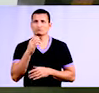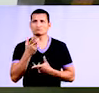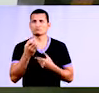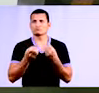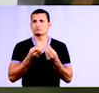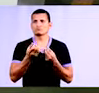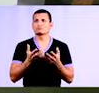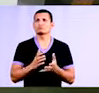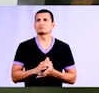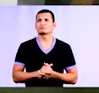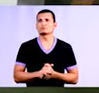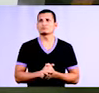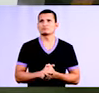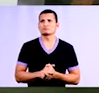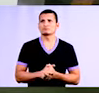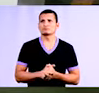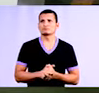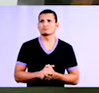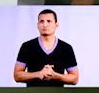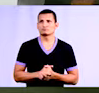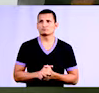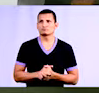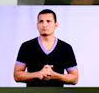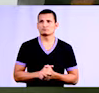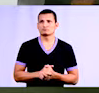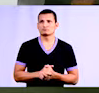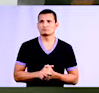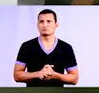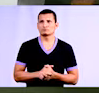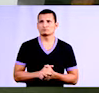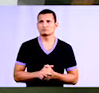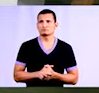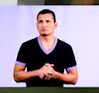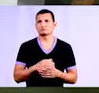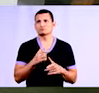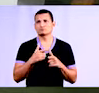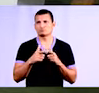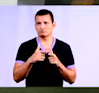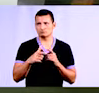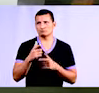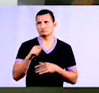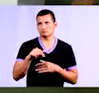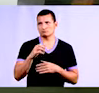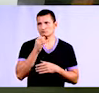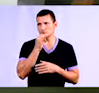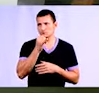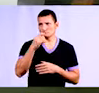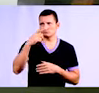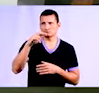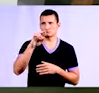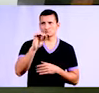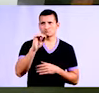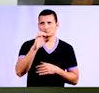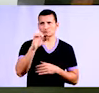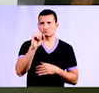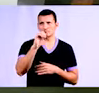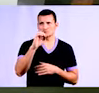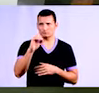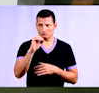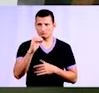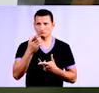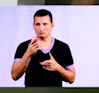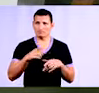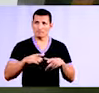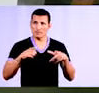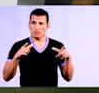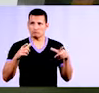assim? Isso é um problema, porque se o processo for maior, né, do que o espaço que eu tenho de memória,